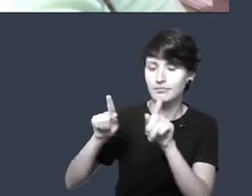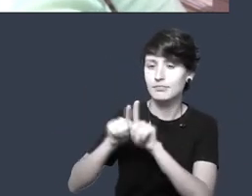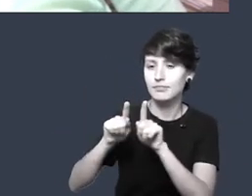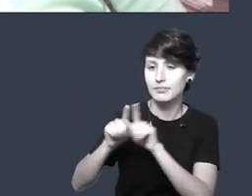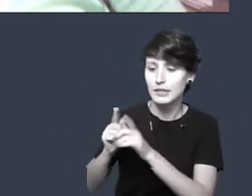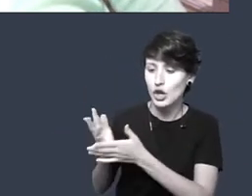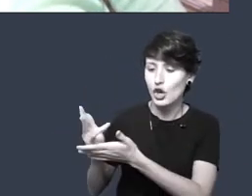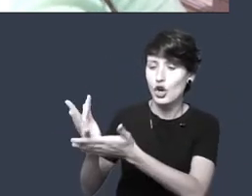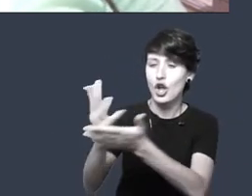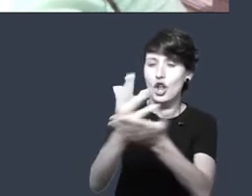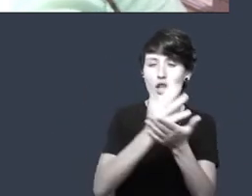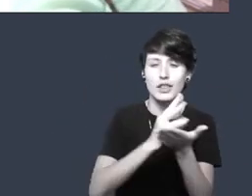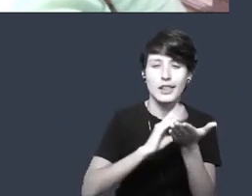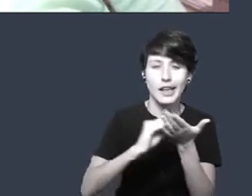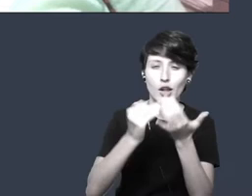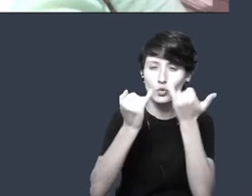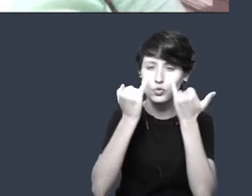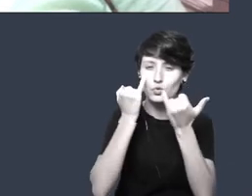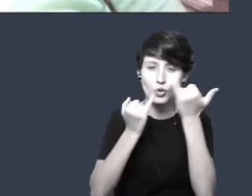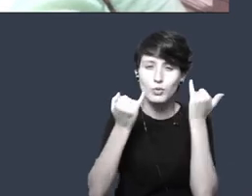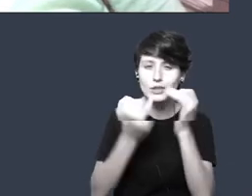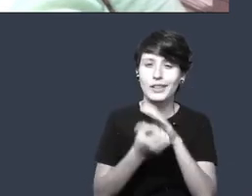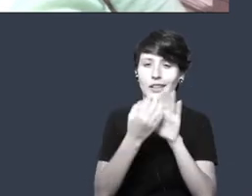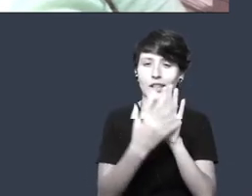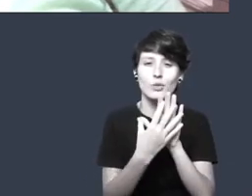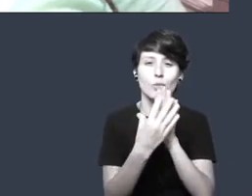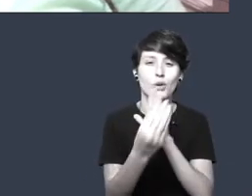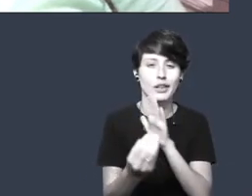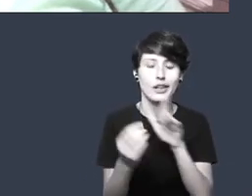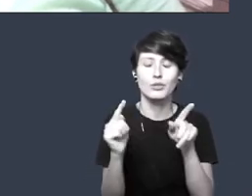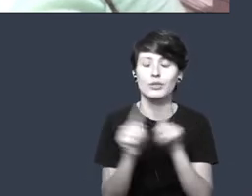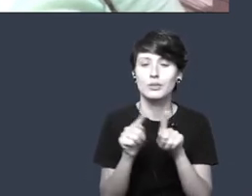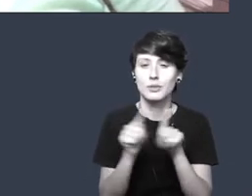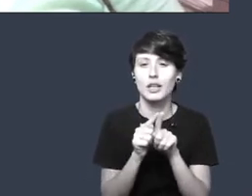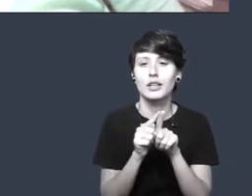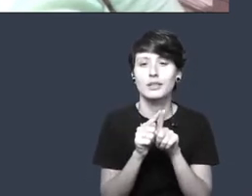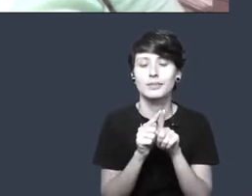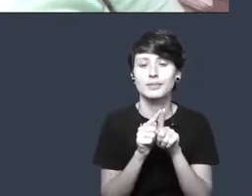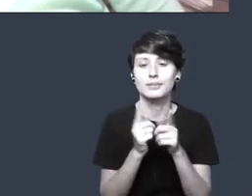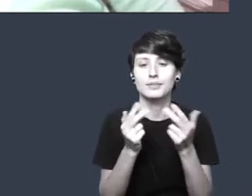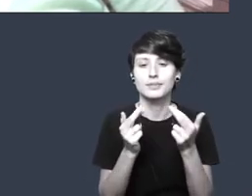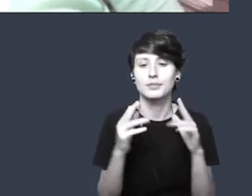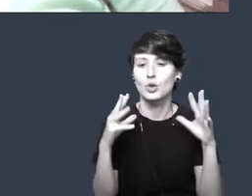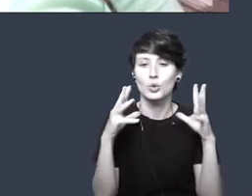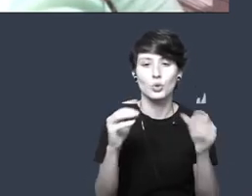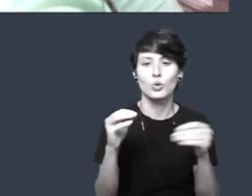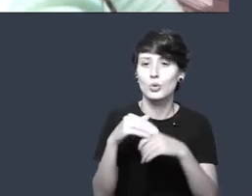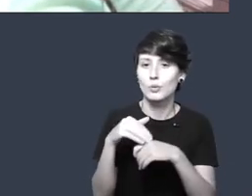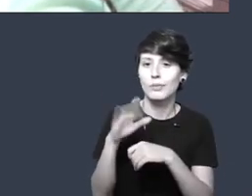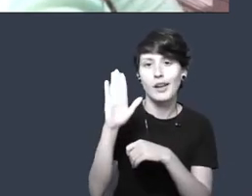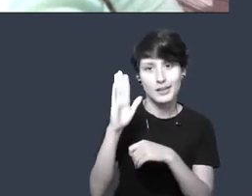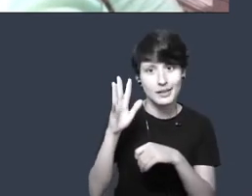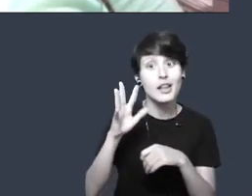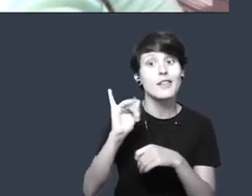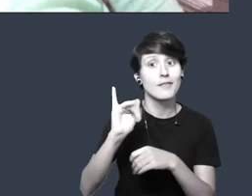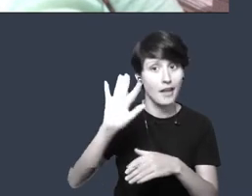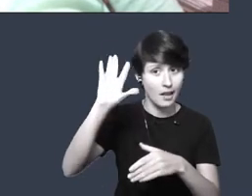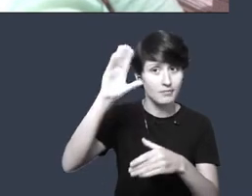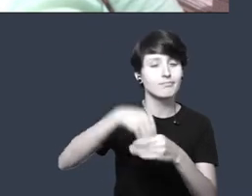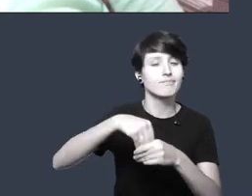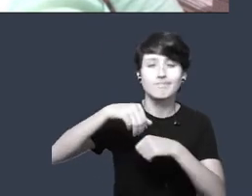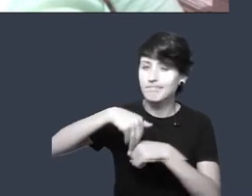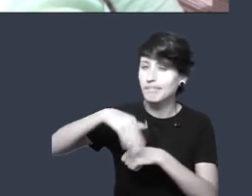dados, desde quando você está criando seus modelos e tudo mais. Então, vai fazer parte mais e